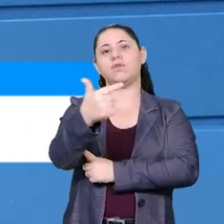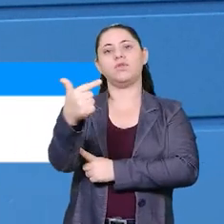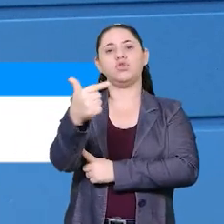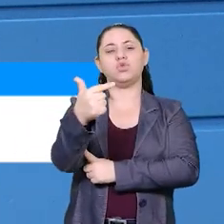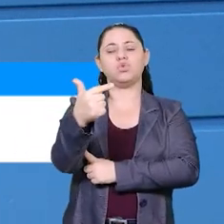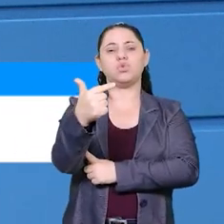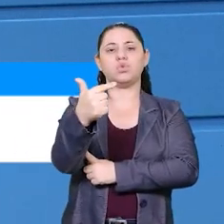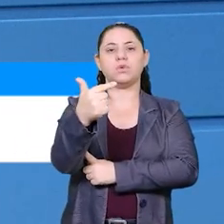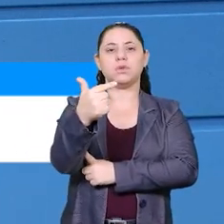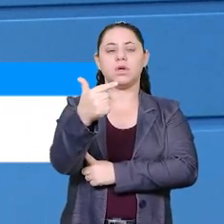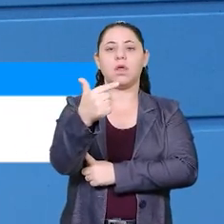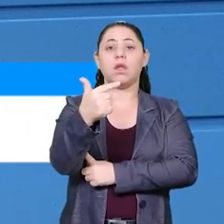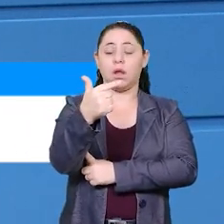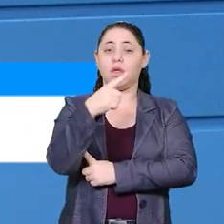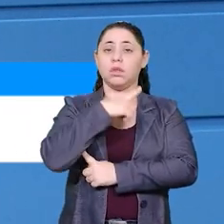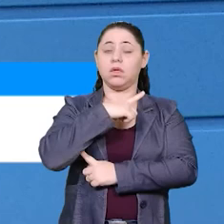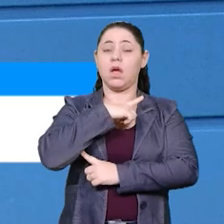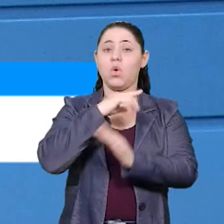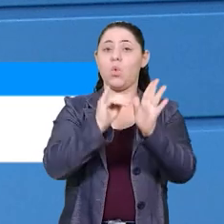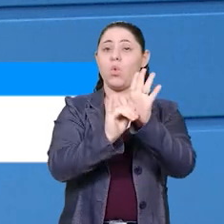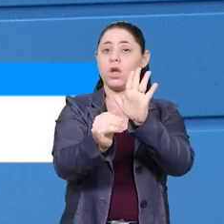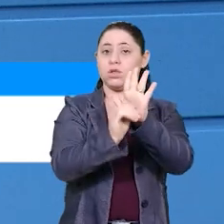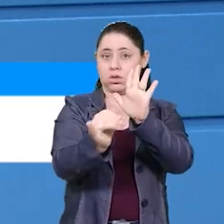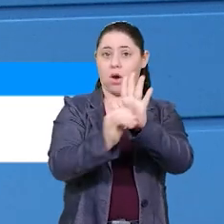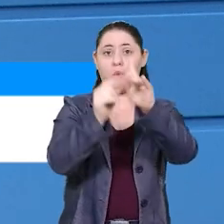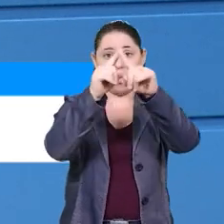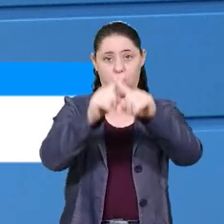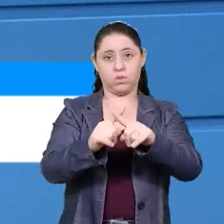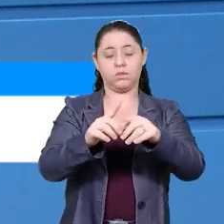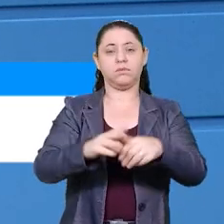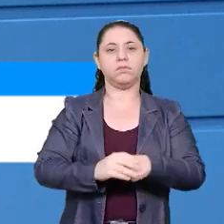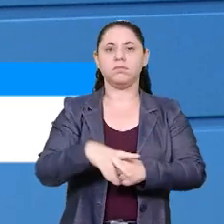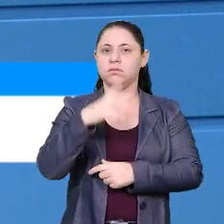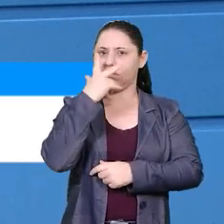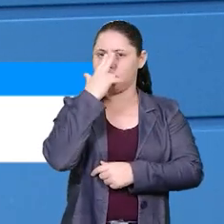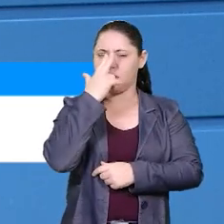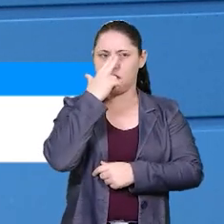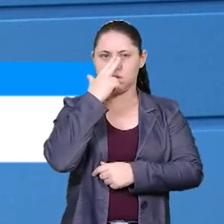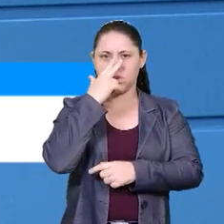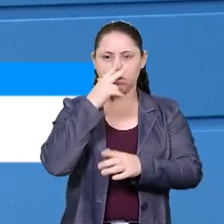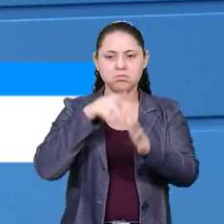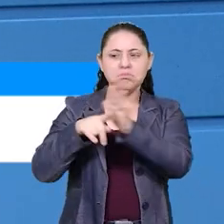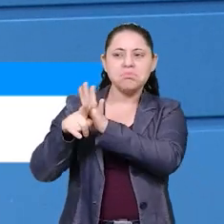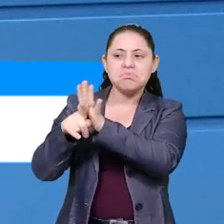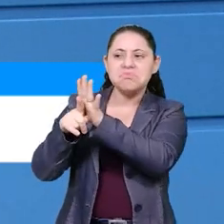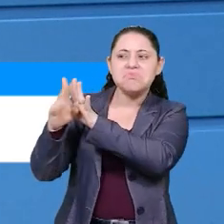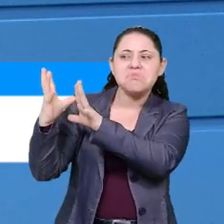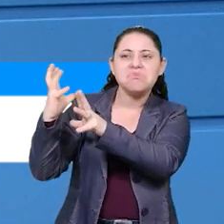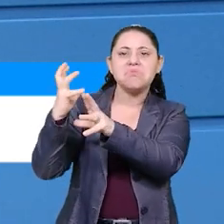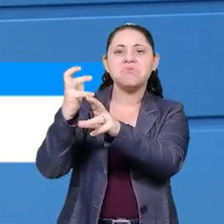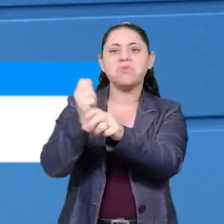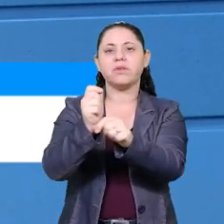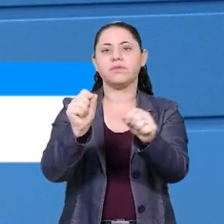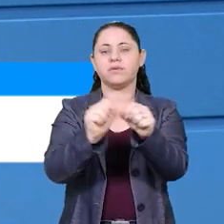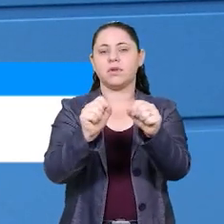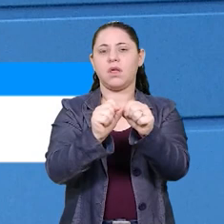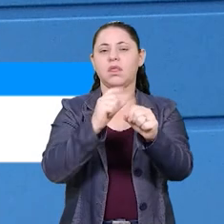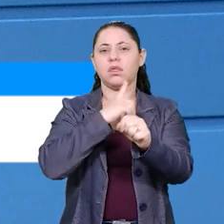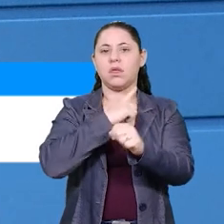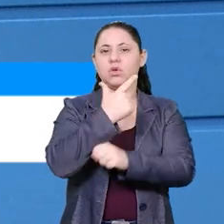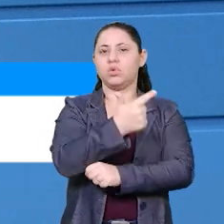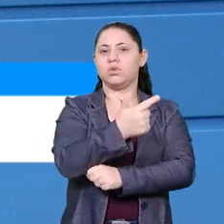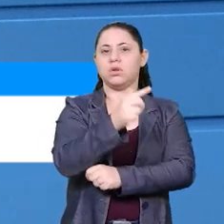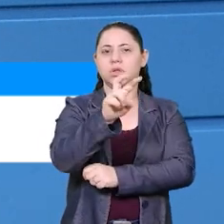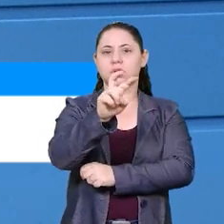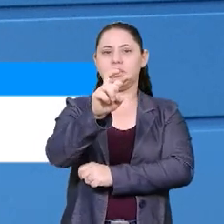vagas 722 vagas que foram publicadas no edital do concurso me parece que pelo levantamento que foi